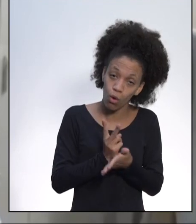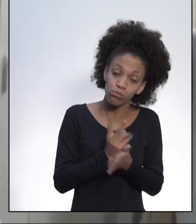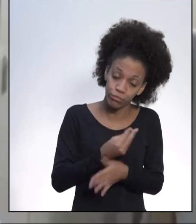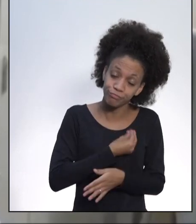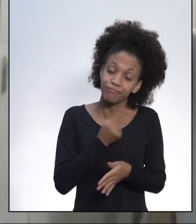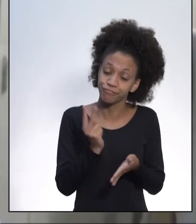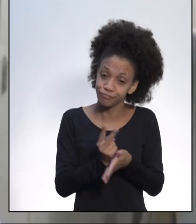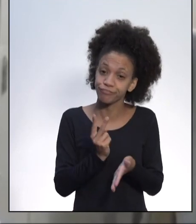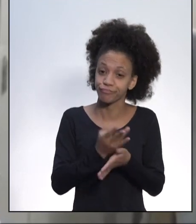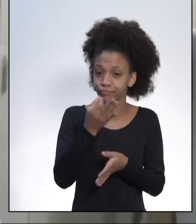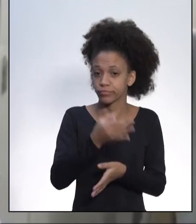vida, exatamente. E aí